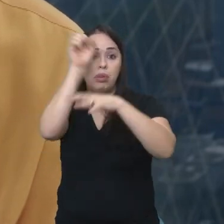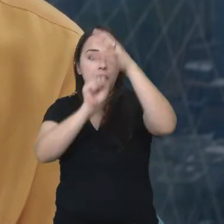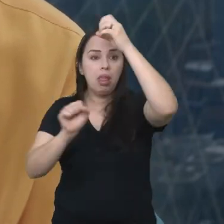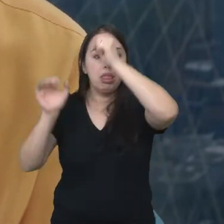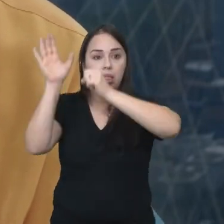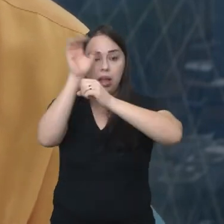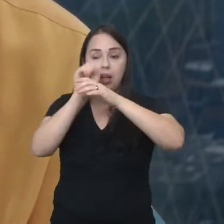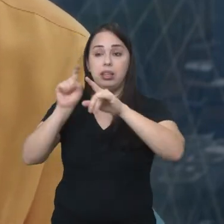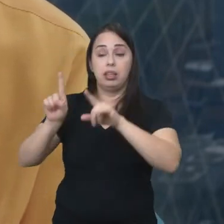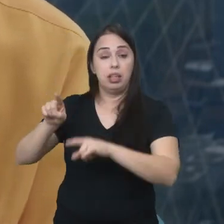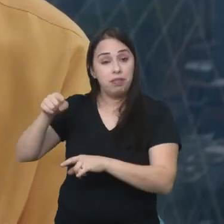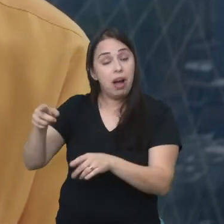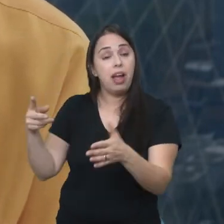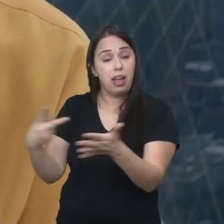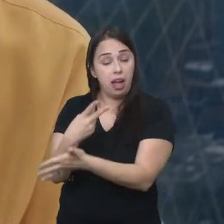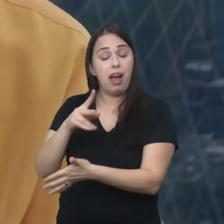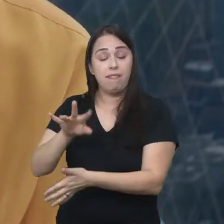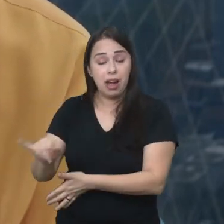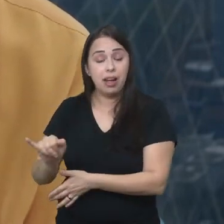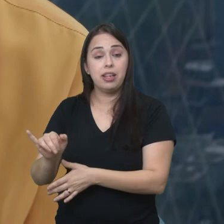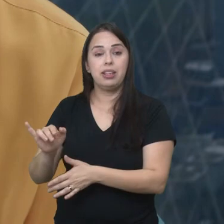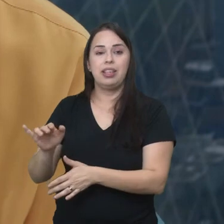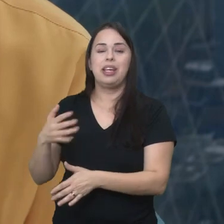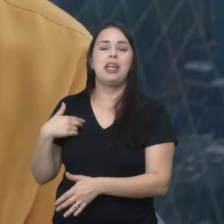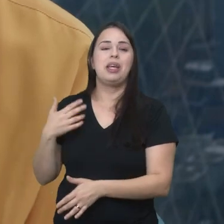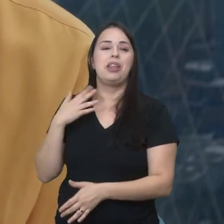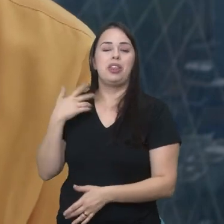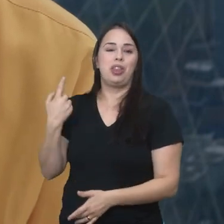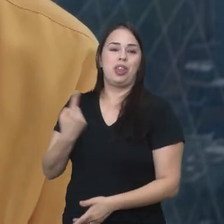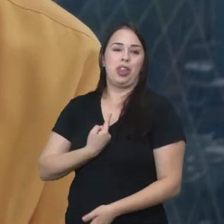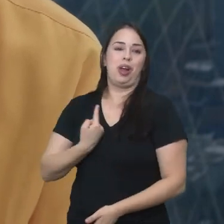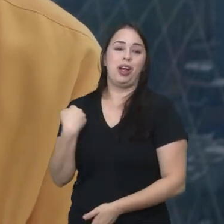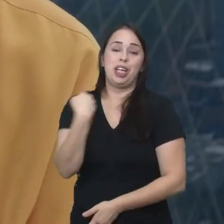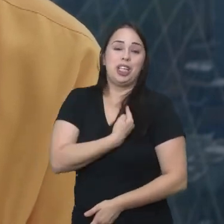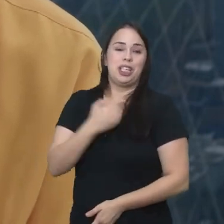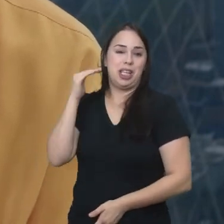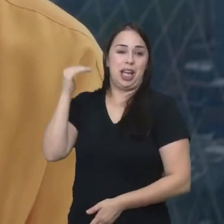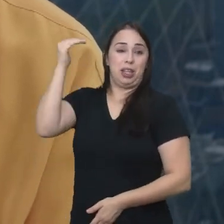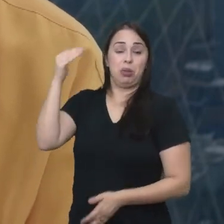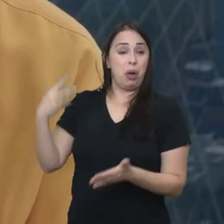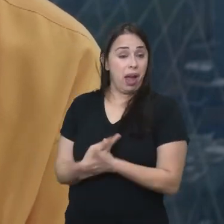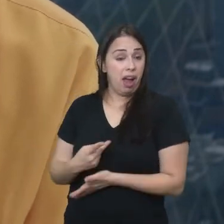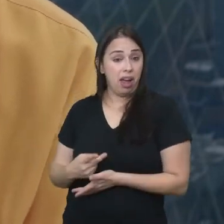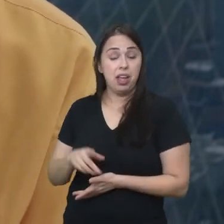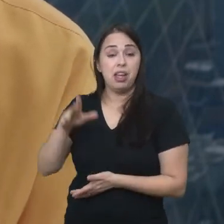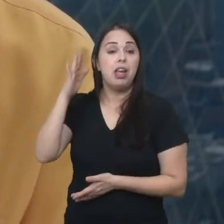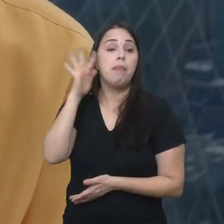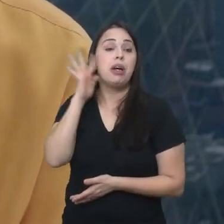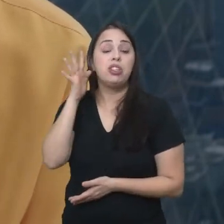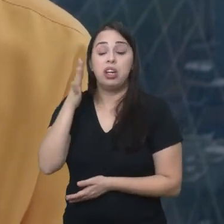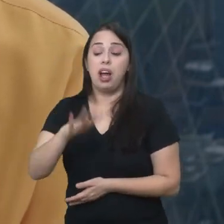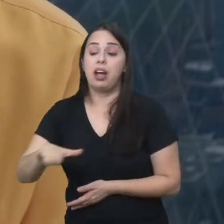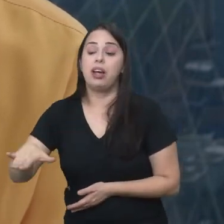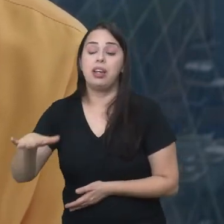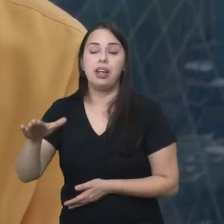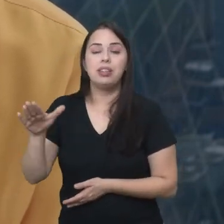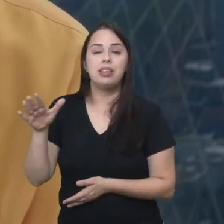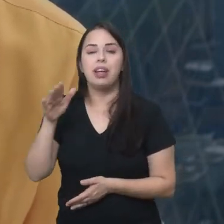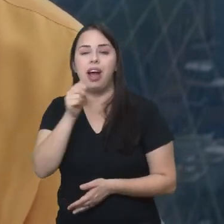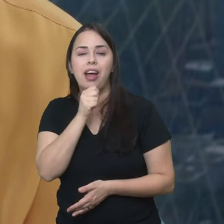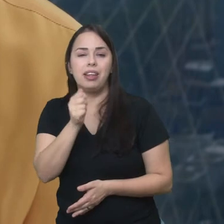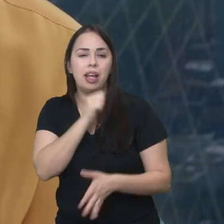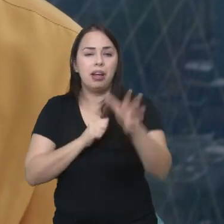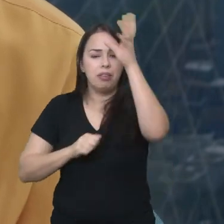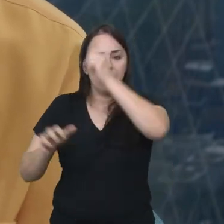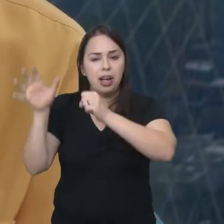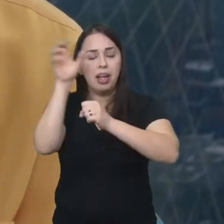adultos já erramos. Imagina a criança, adolescente que está aprendendo a lidar numa sociedade, numa comunidade, né? Então ele vai errar. Então a gente vai dizer às